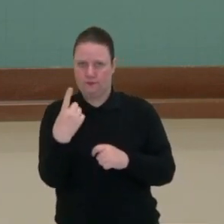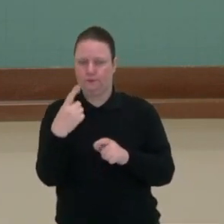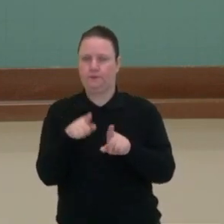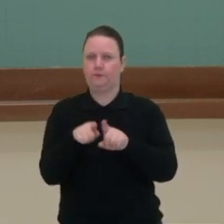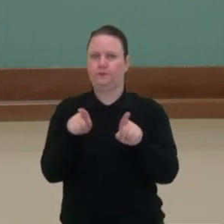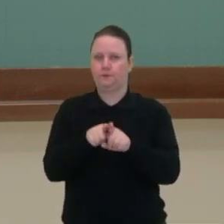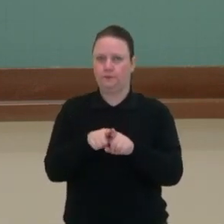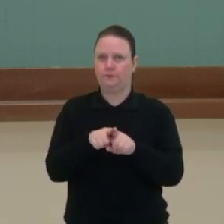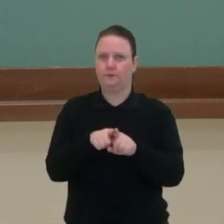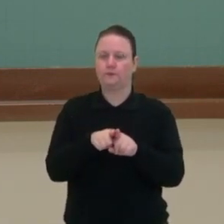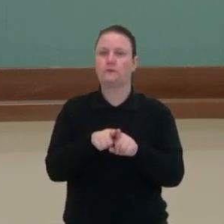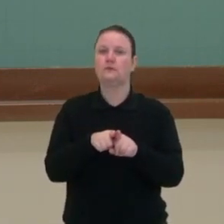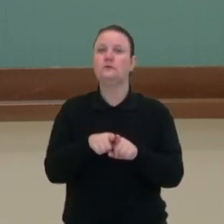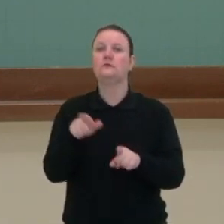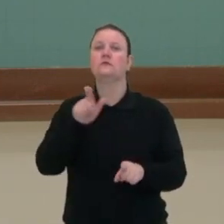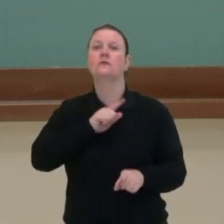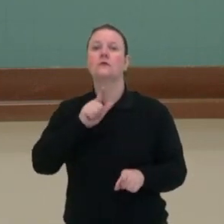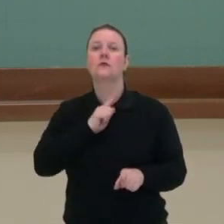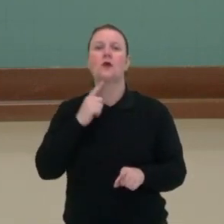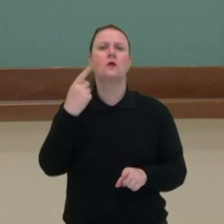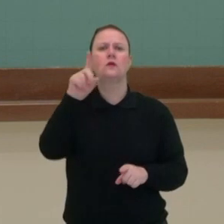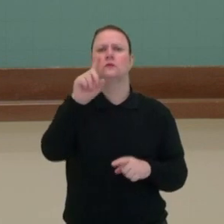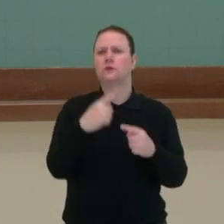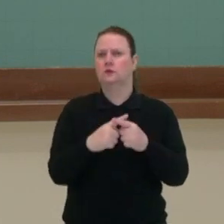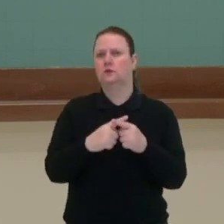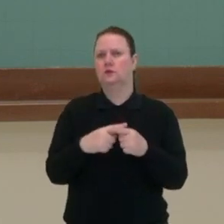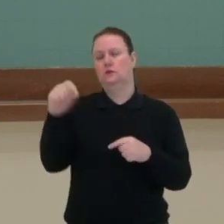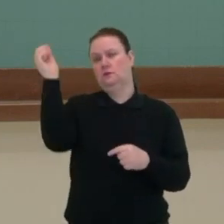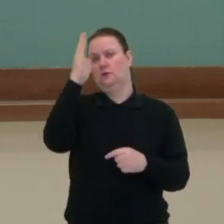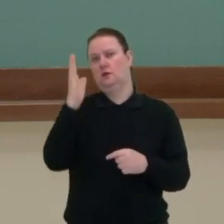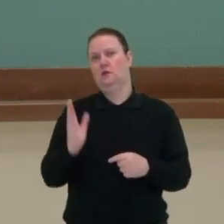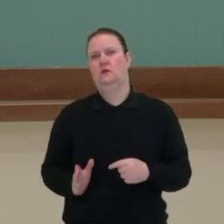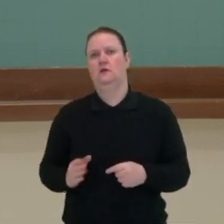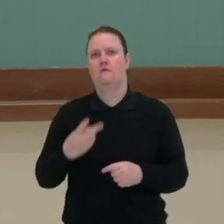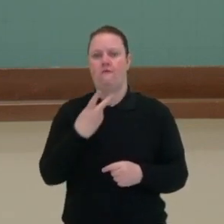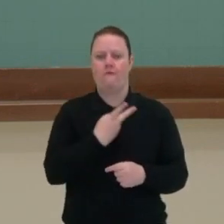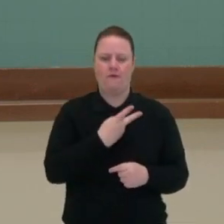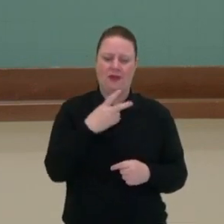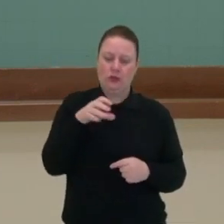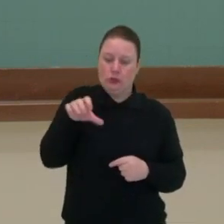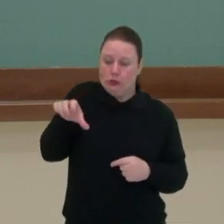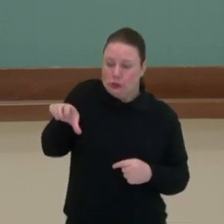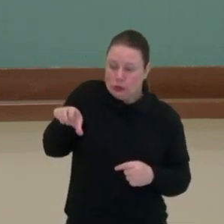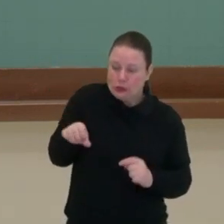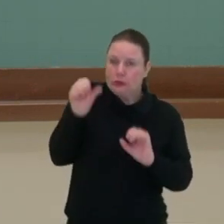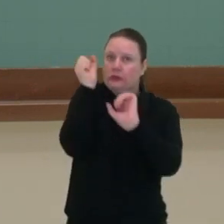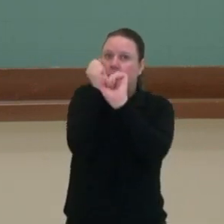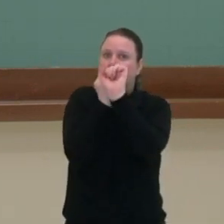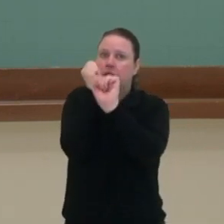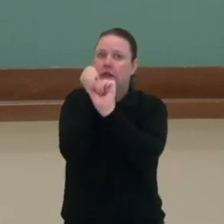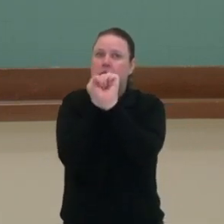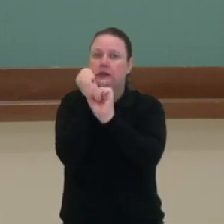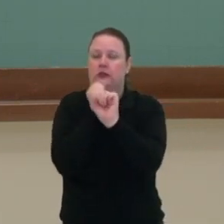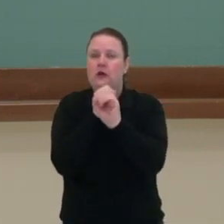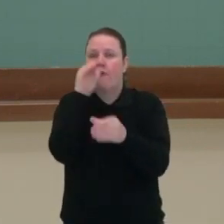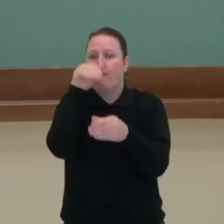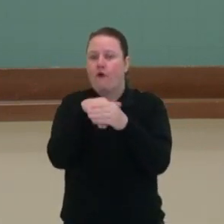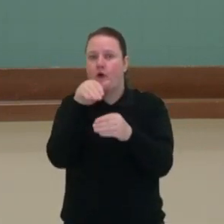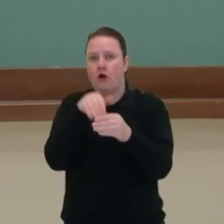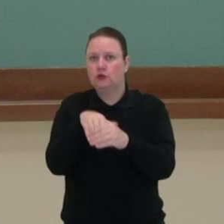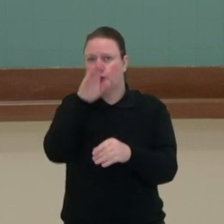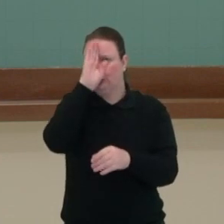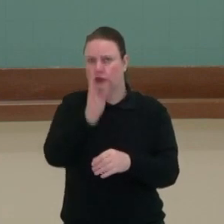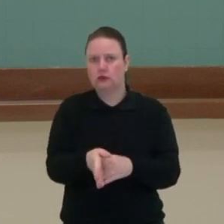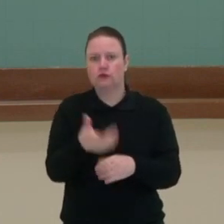Jânio Quadros renunciou. Foi a última vez, portanto o Brasil estava há quase 29 anos sem votar diretamente